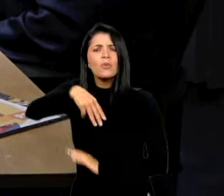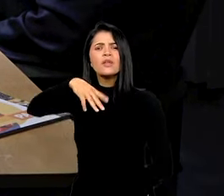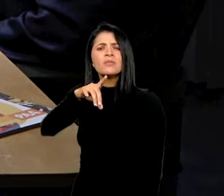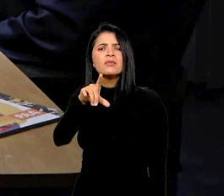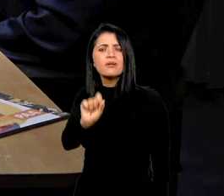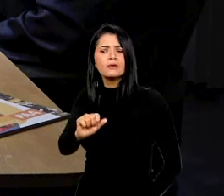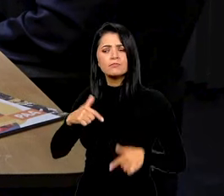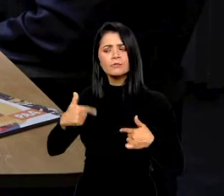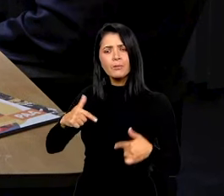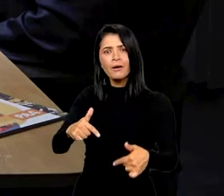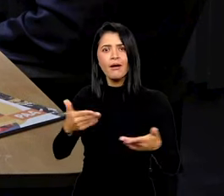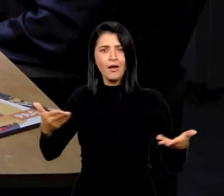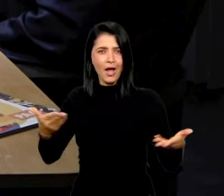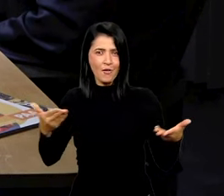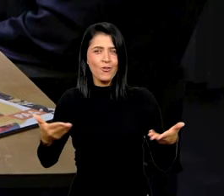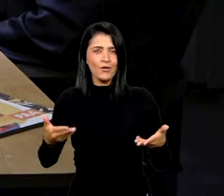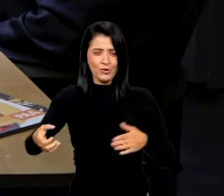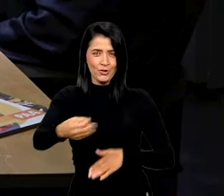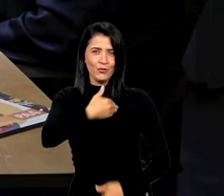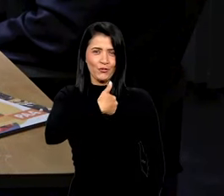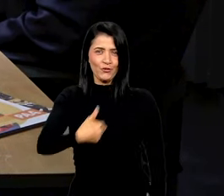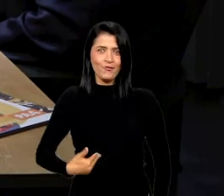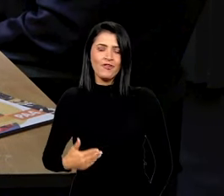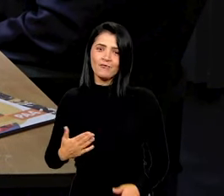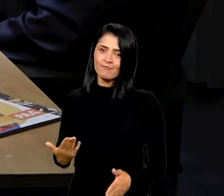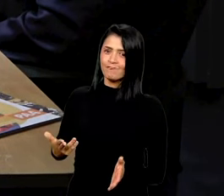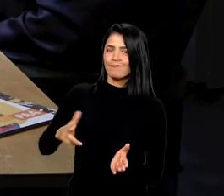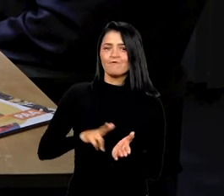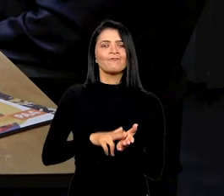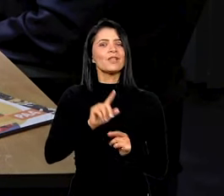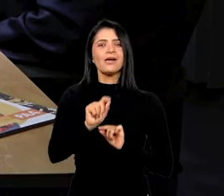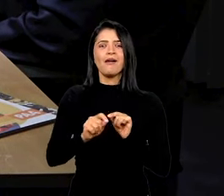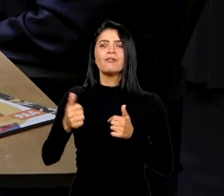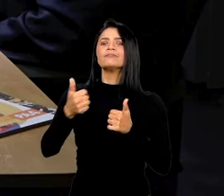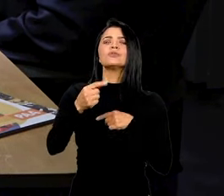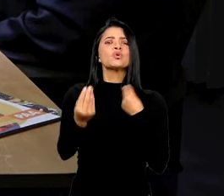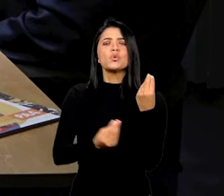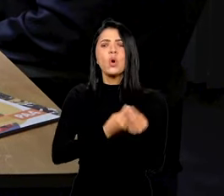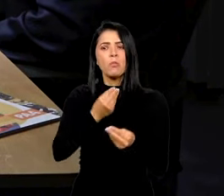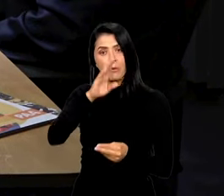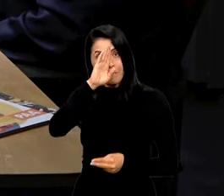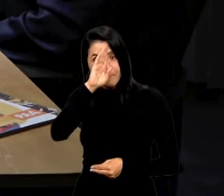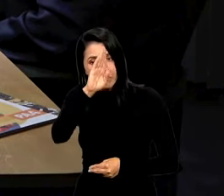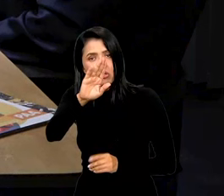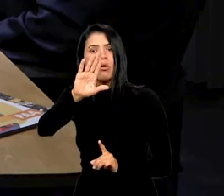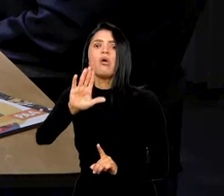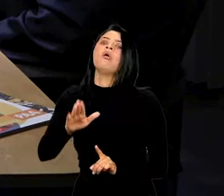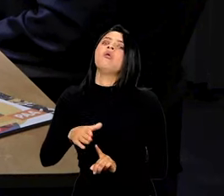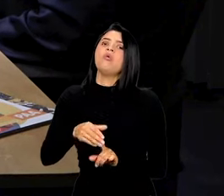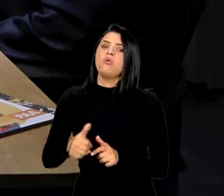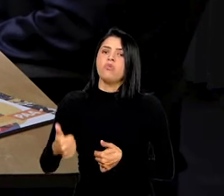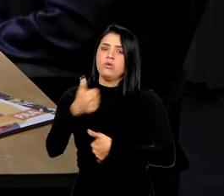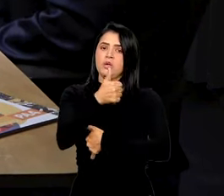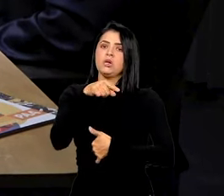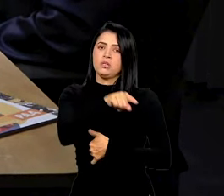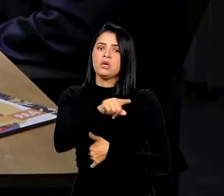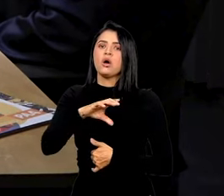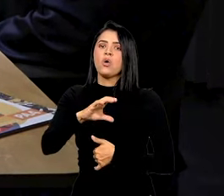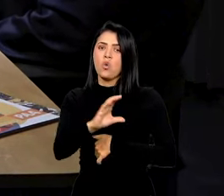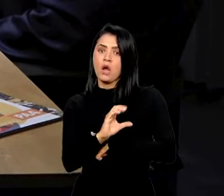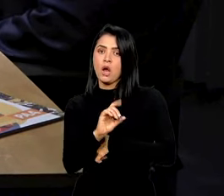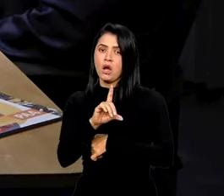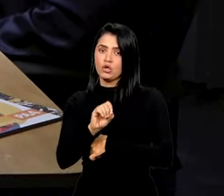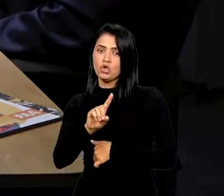novo governo assumiu, né, e prioriza esse assunto, prioriza o SUAS, o Cade Único e a Assistência Social? Nós assumimos